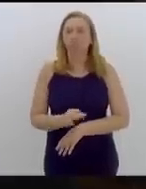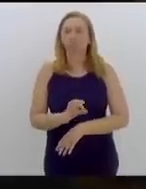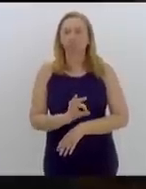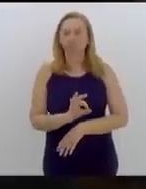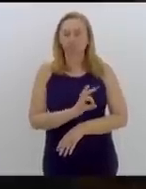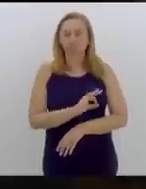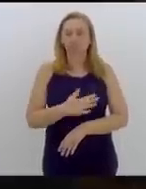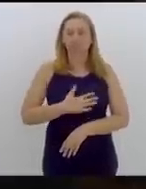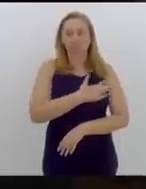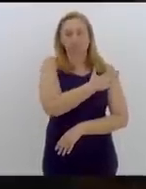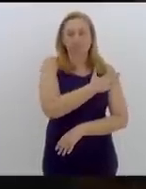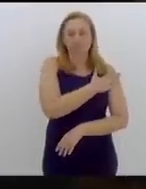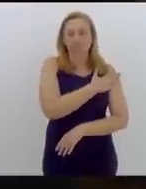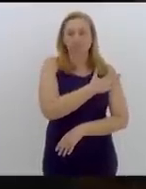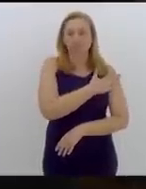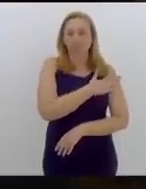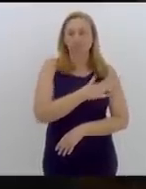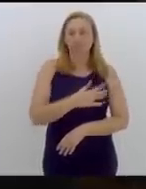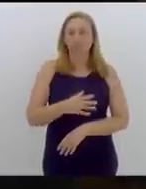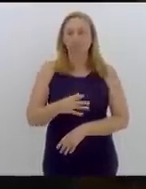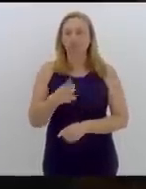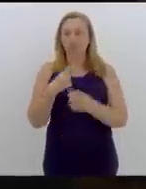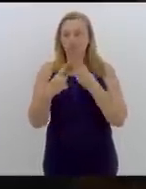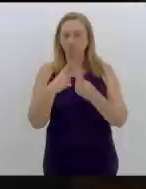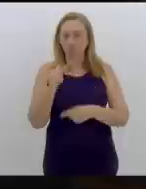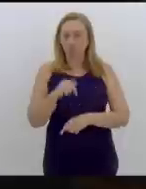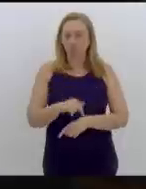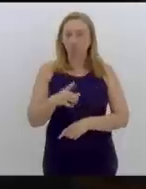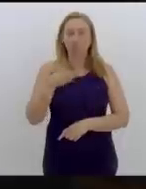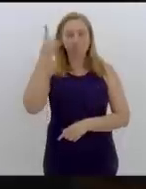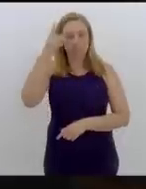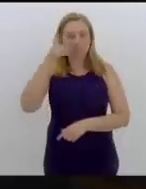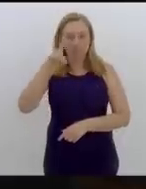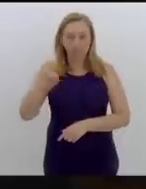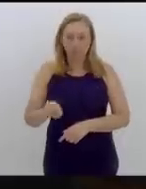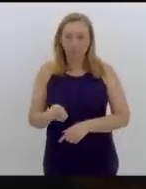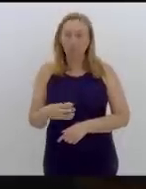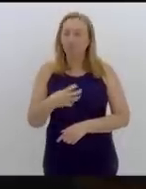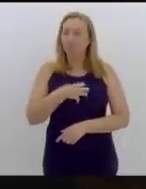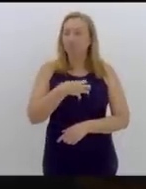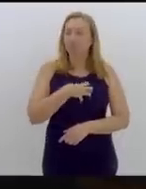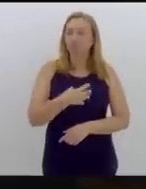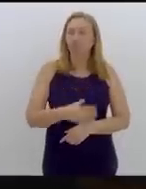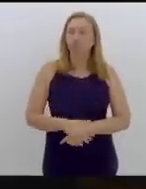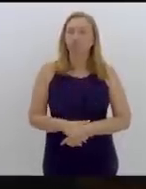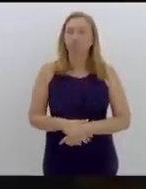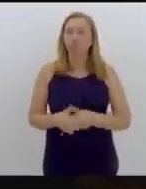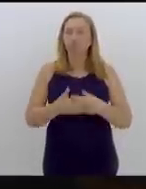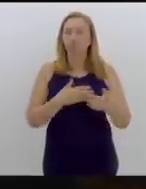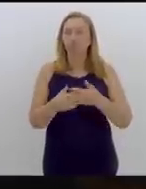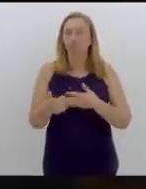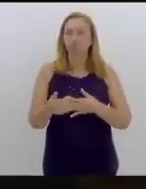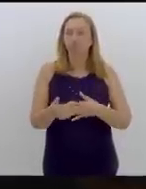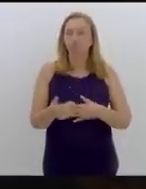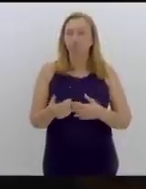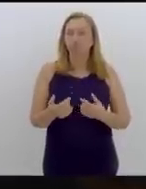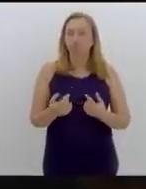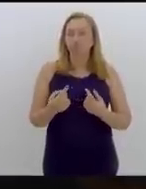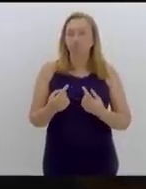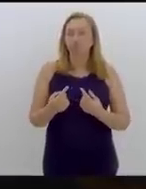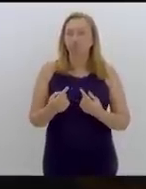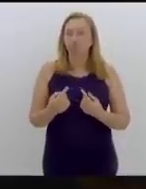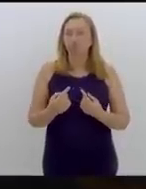portanto eu não tô fazendo nenhum tipo de discurso aqui Deputado Dino no sentido de qualquer tipo de anarquia entre